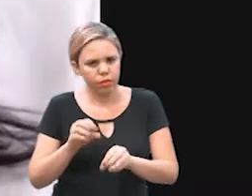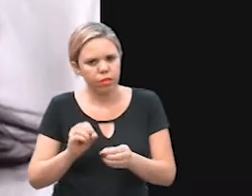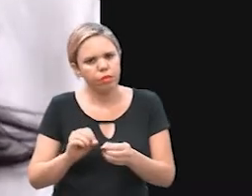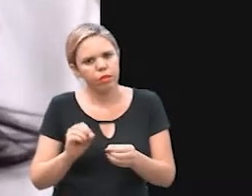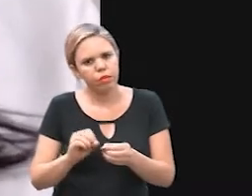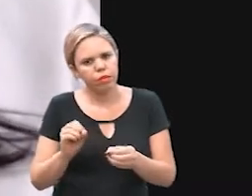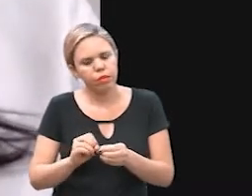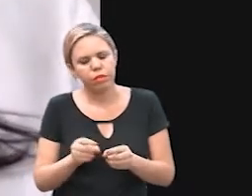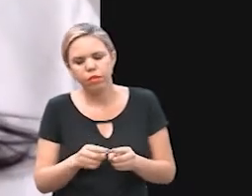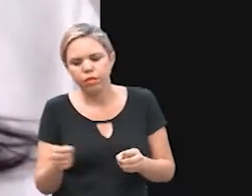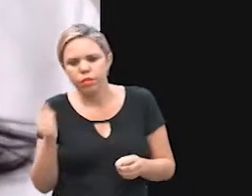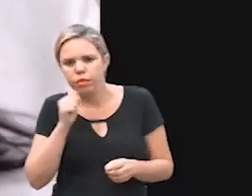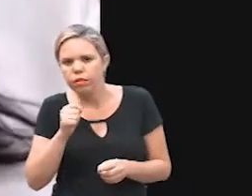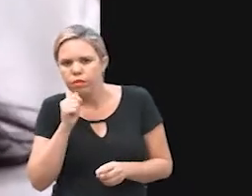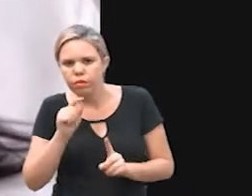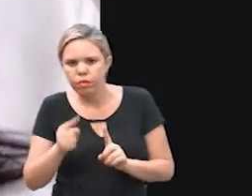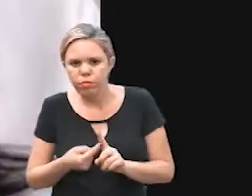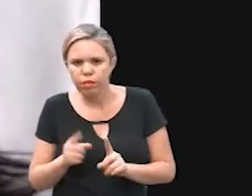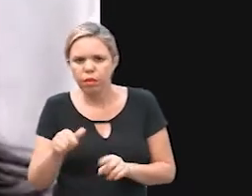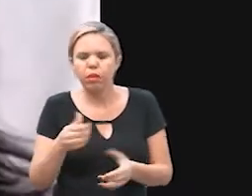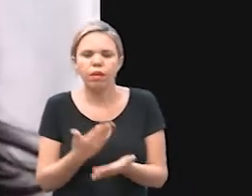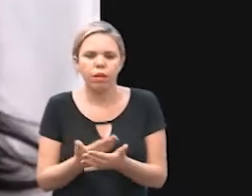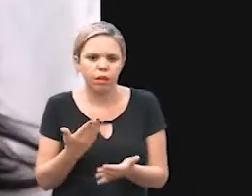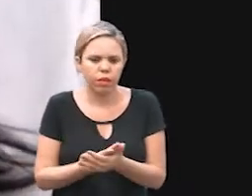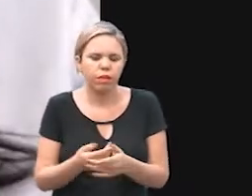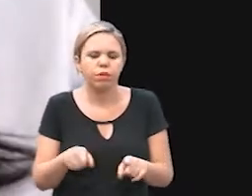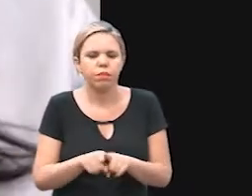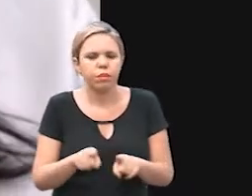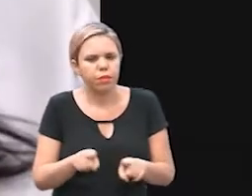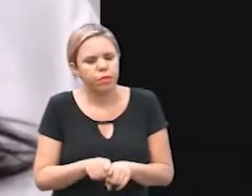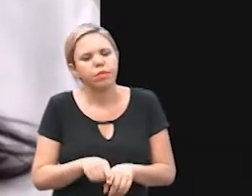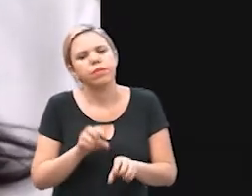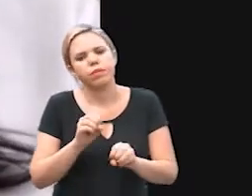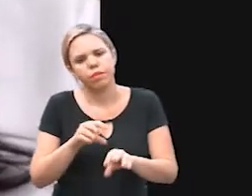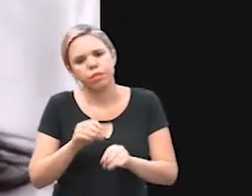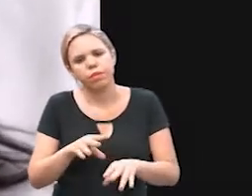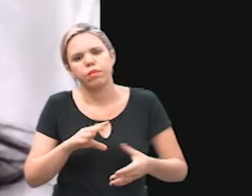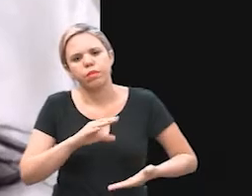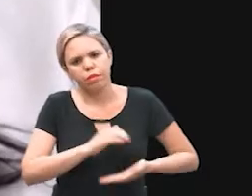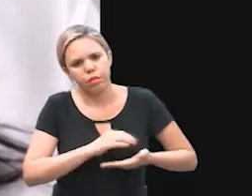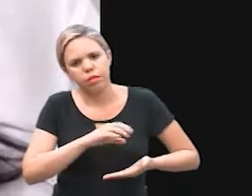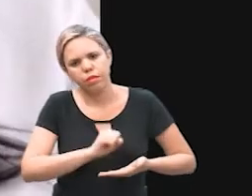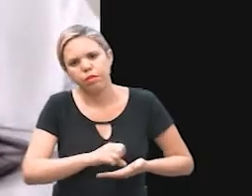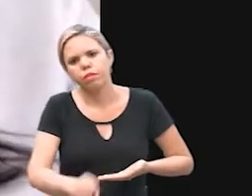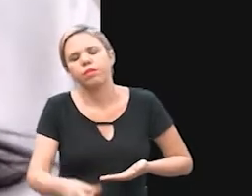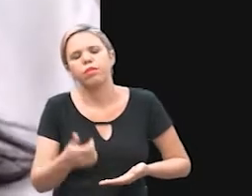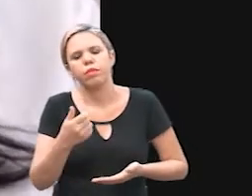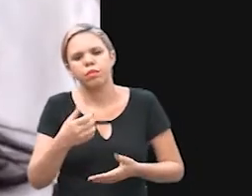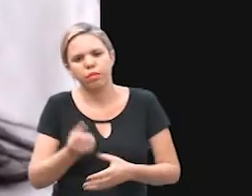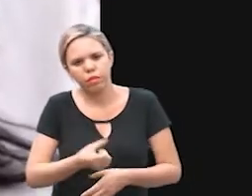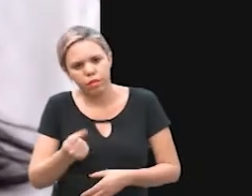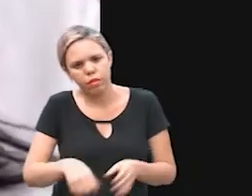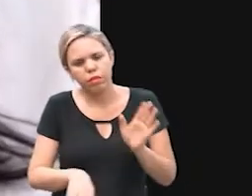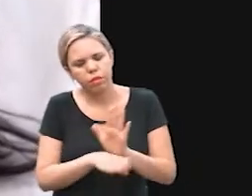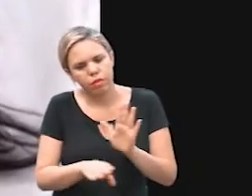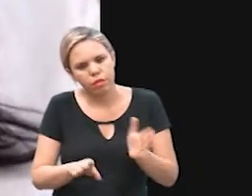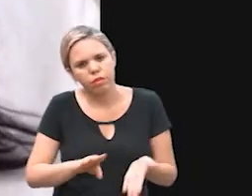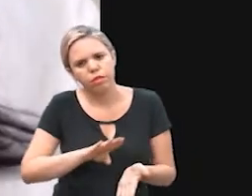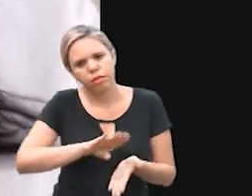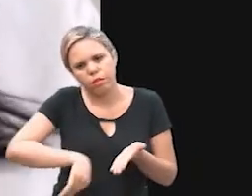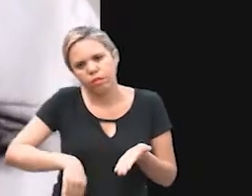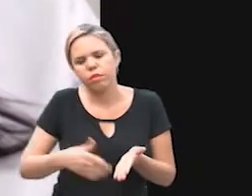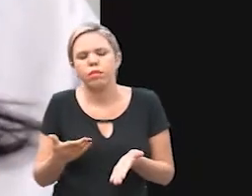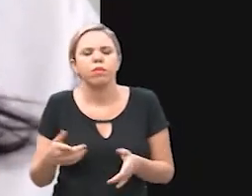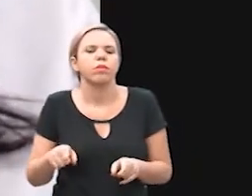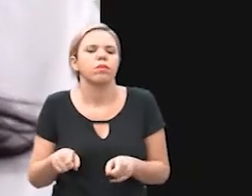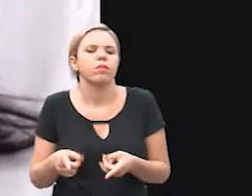faz enquanto ela tá ali gestante. Tem a aula do banco de leite, que a gente ensina, pega, posicionamento. A gente